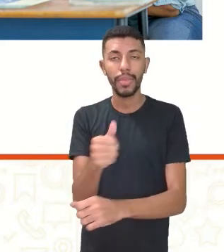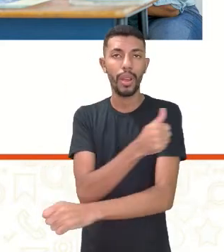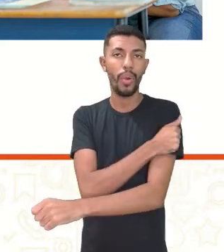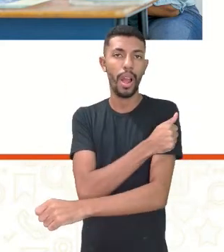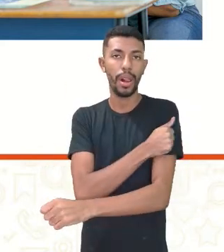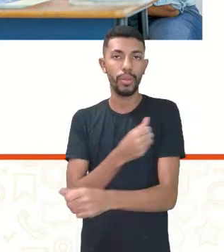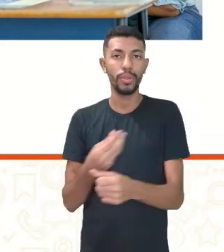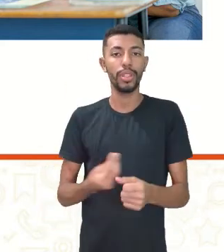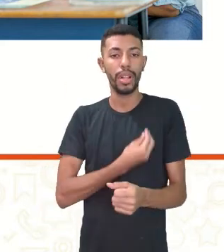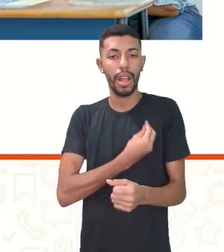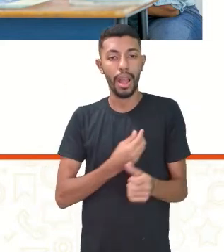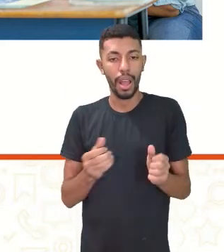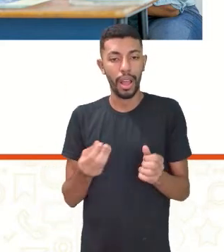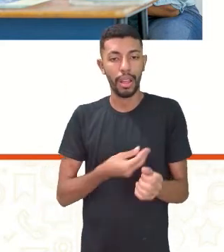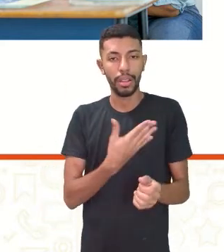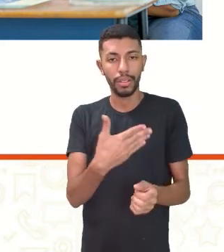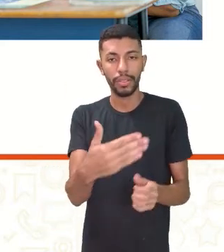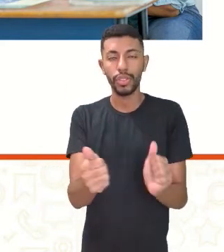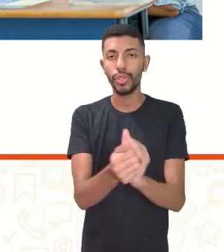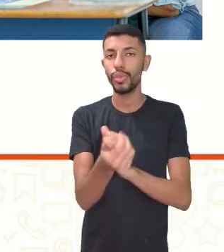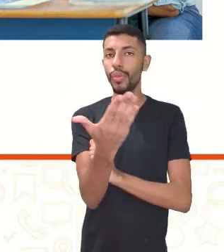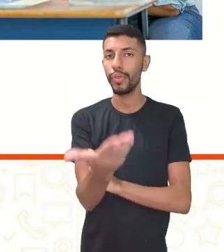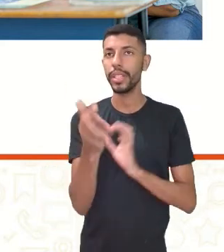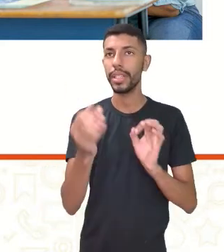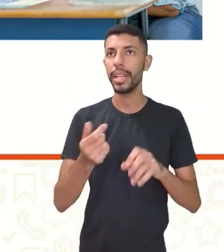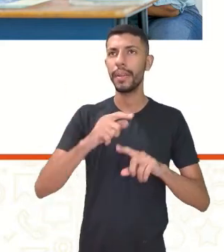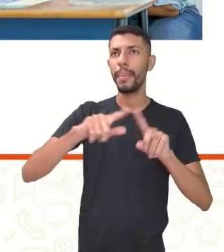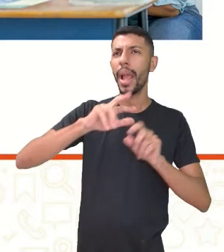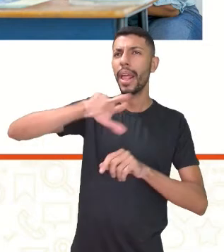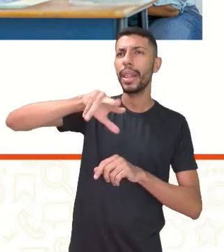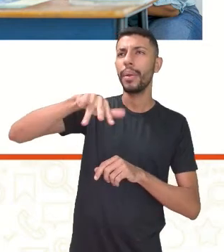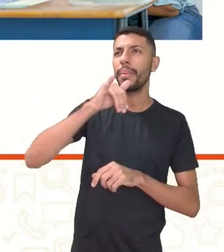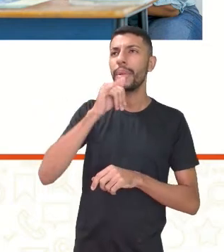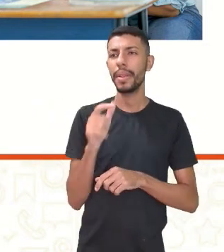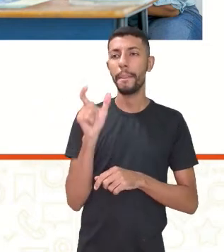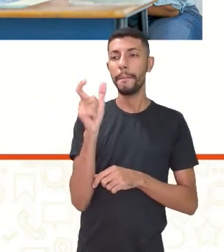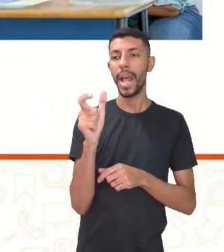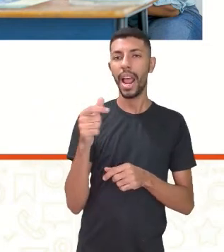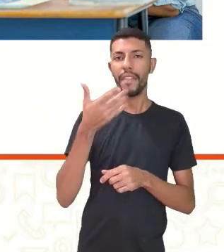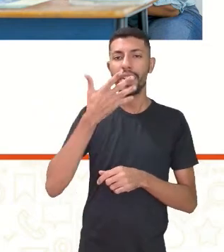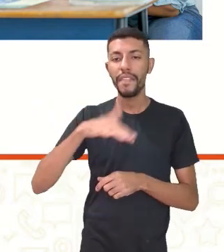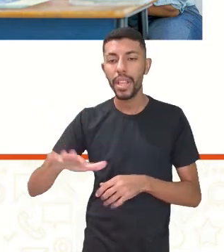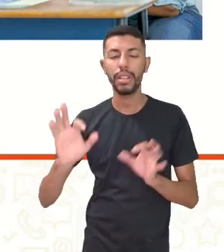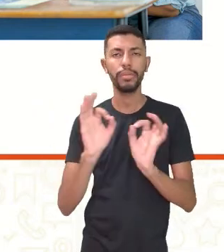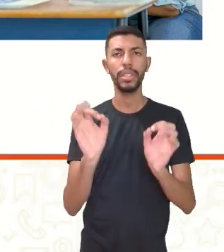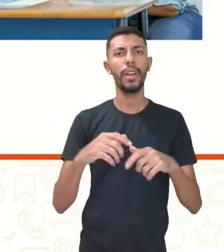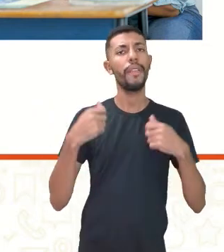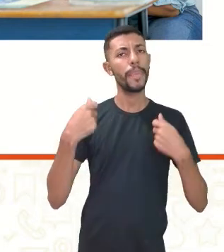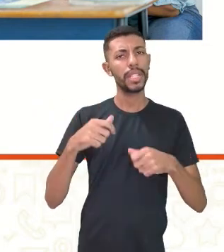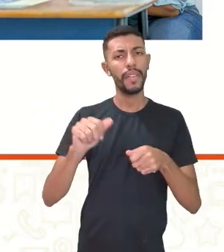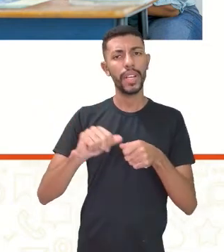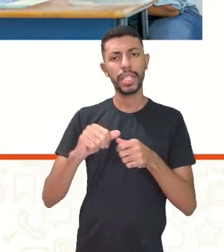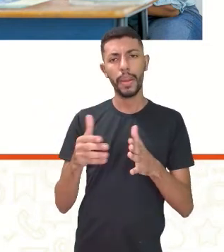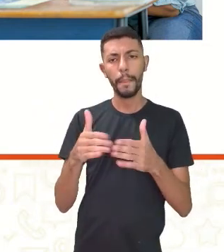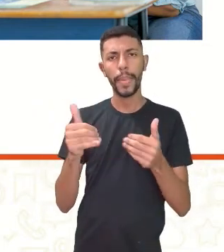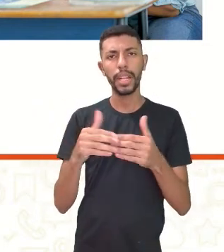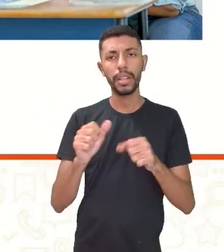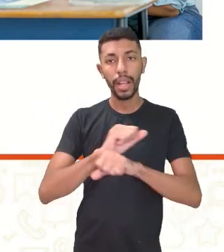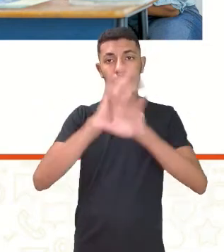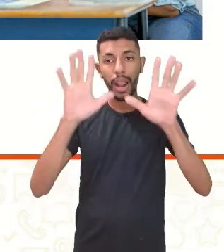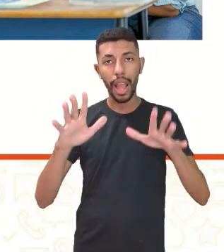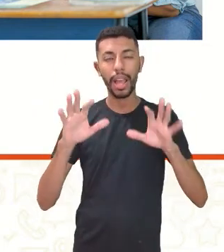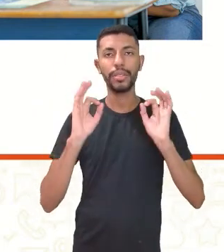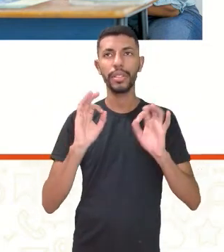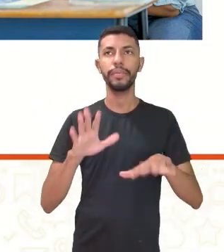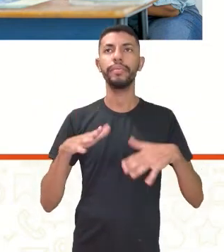você. Mas não palavras infantis. Faça pedidos claros e precisos. Para confirmar se o estudante